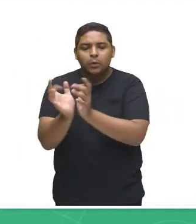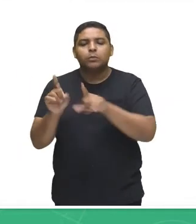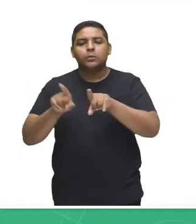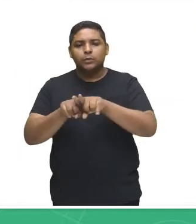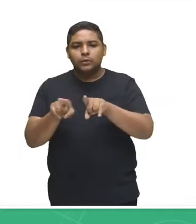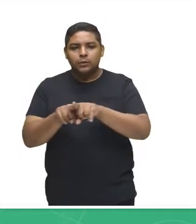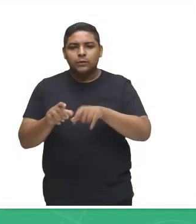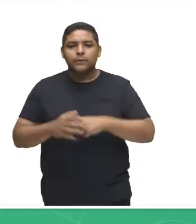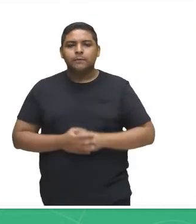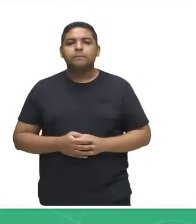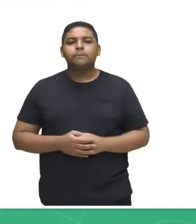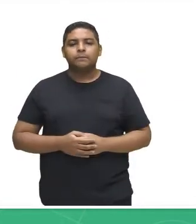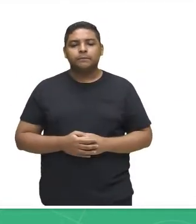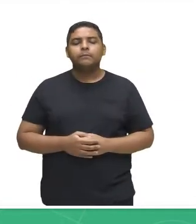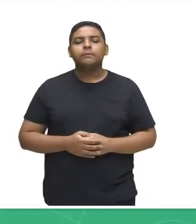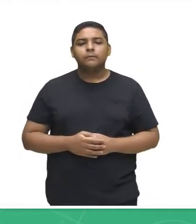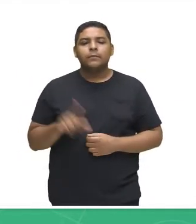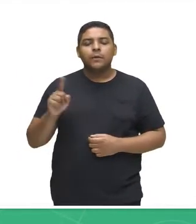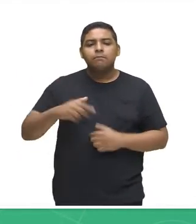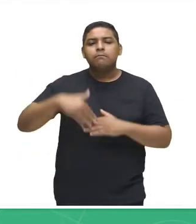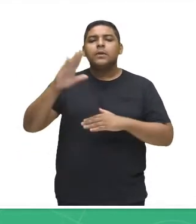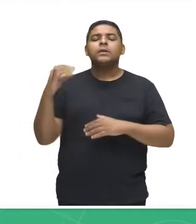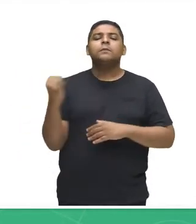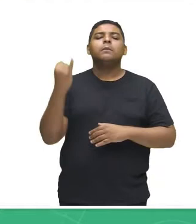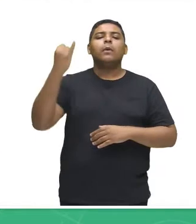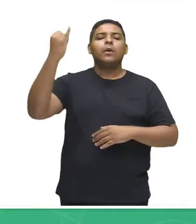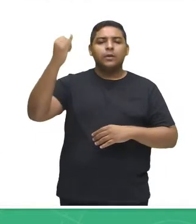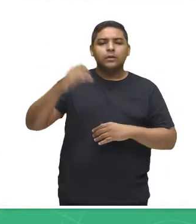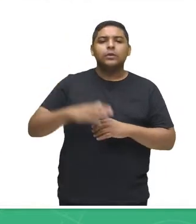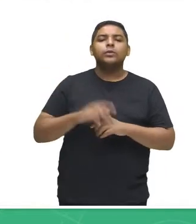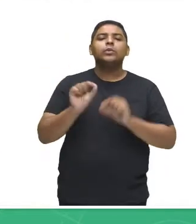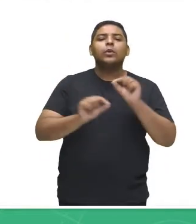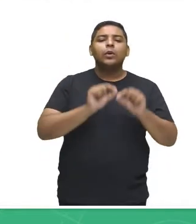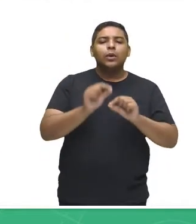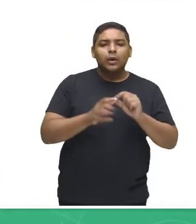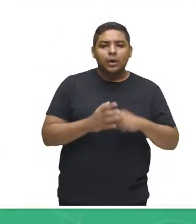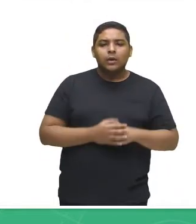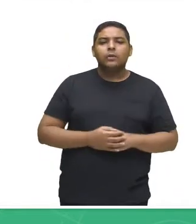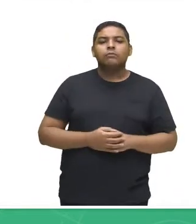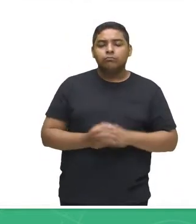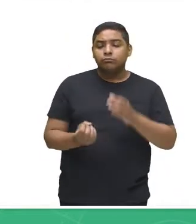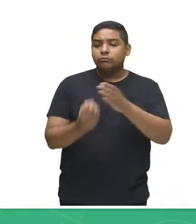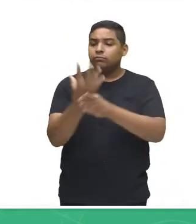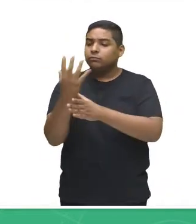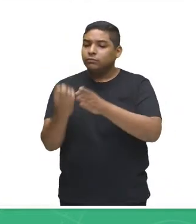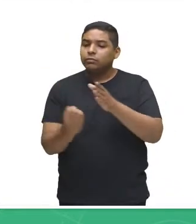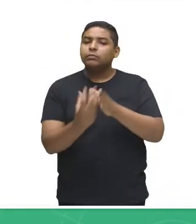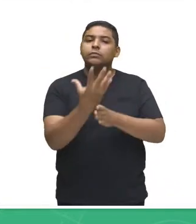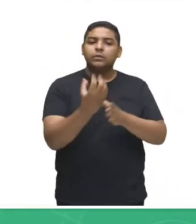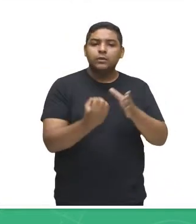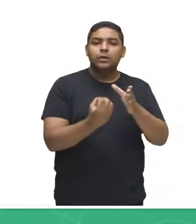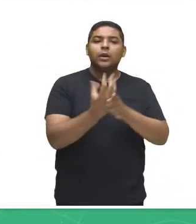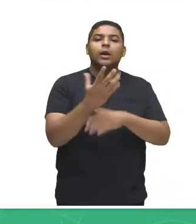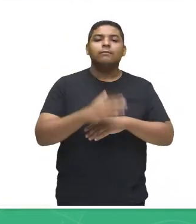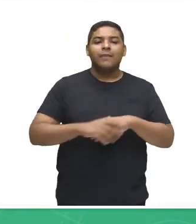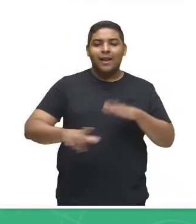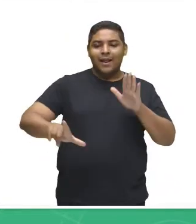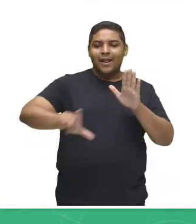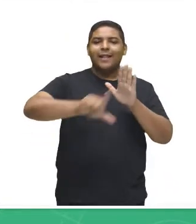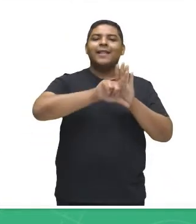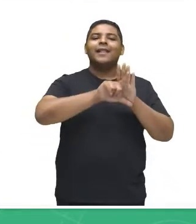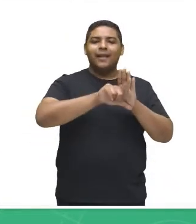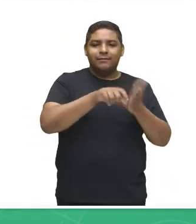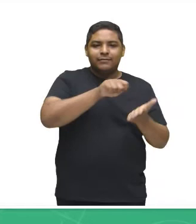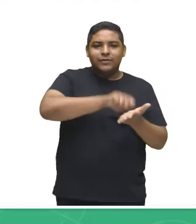essa presença dos amoritas na região da Mesopotâmia foi justamente o surgimento do nosso primeiro código de leis escritas,